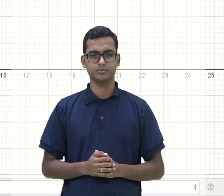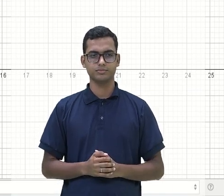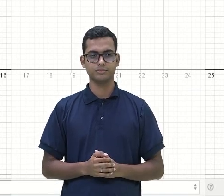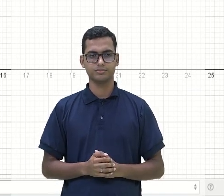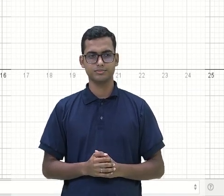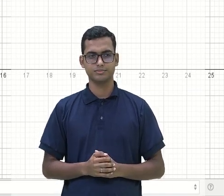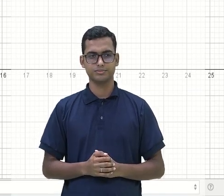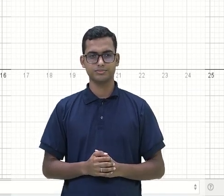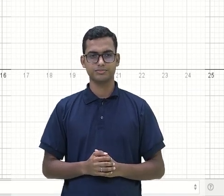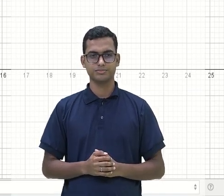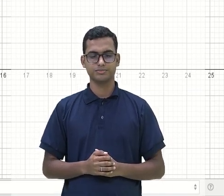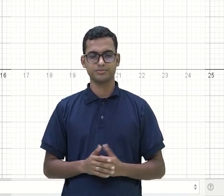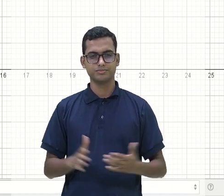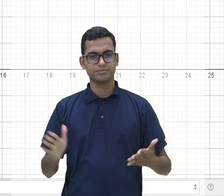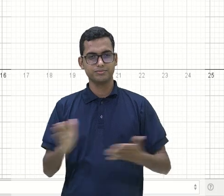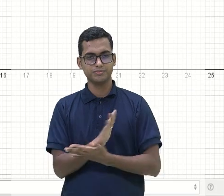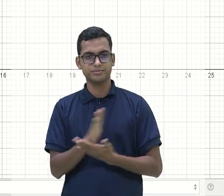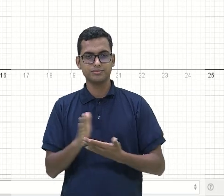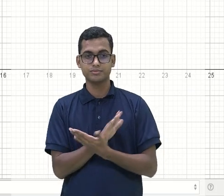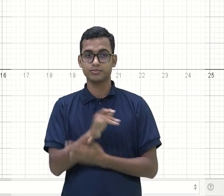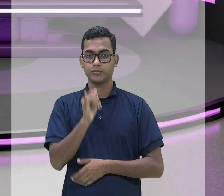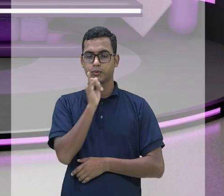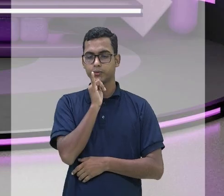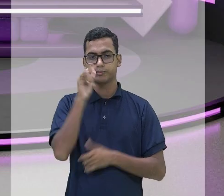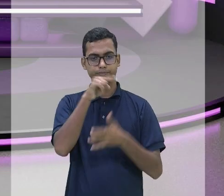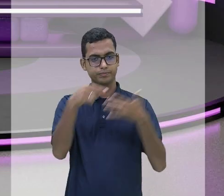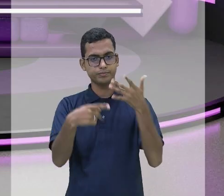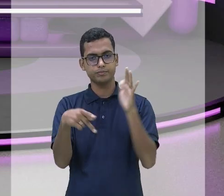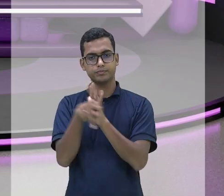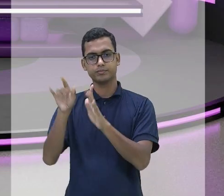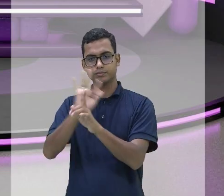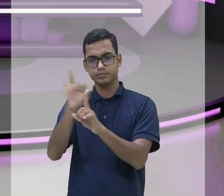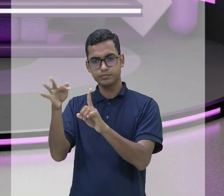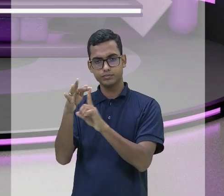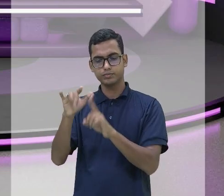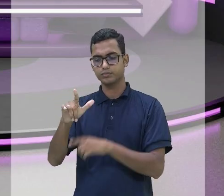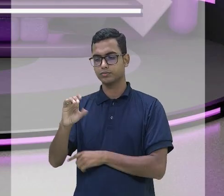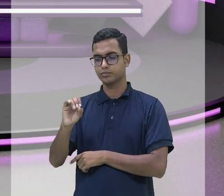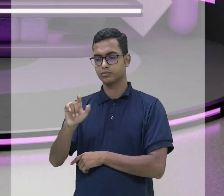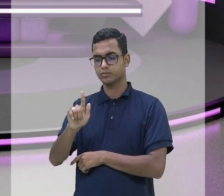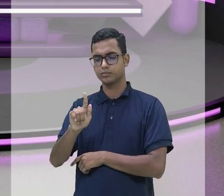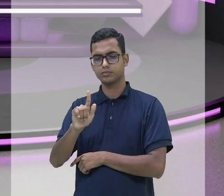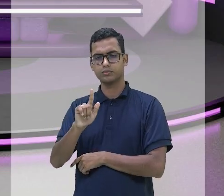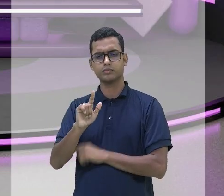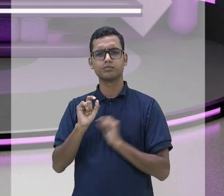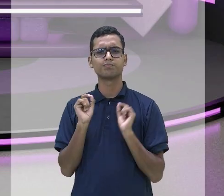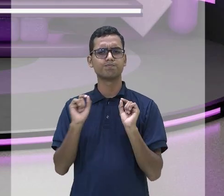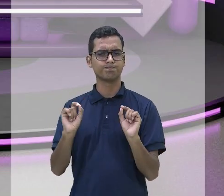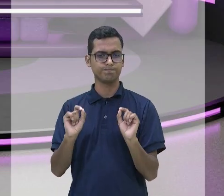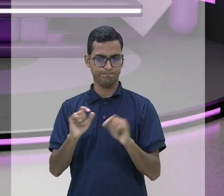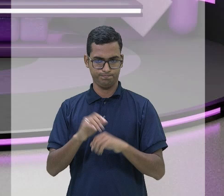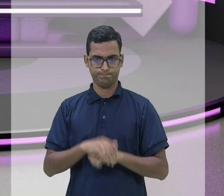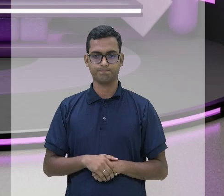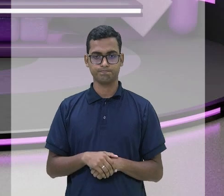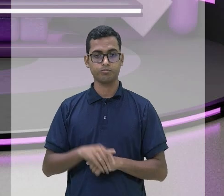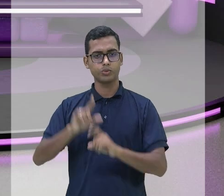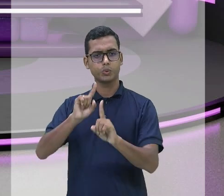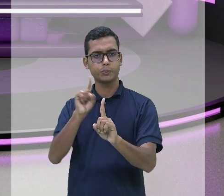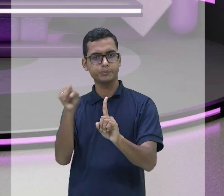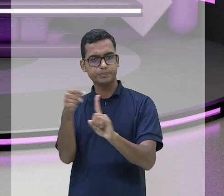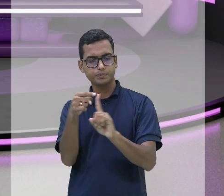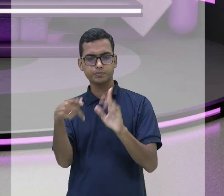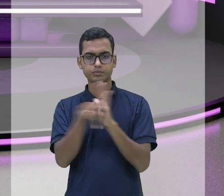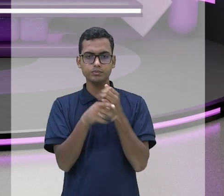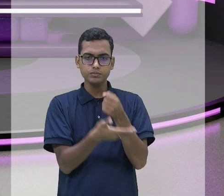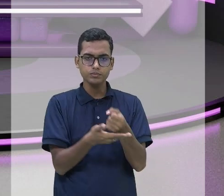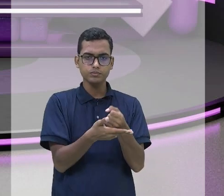alguns exemplos das funções logarítmicas, que a gente usa as funções logarítmicas geralmente com a base A